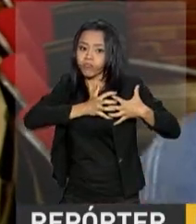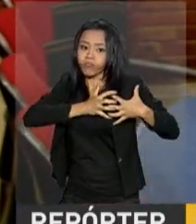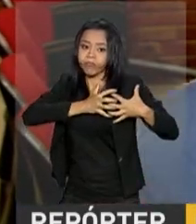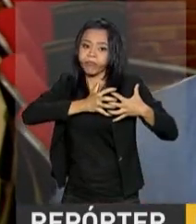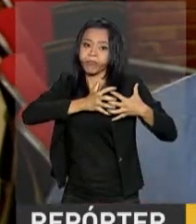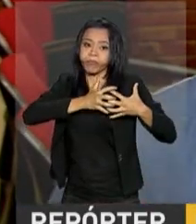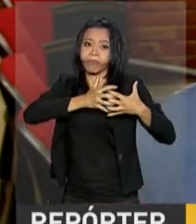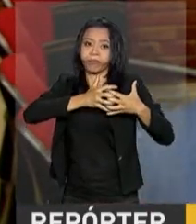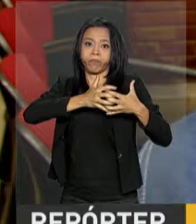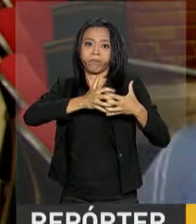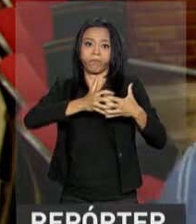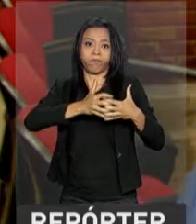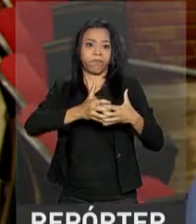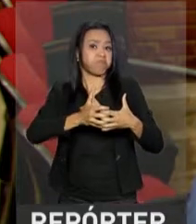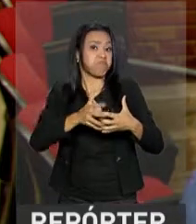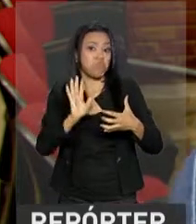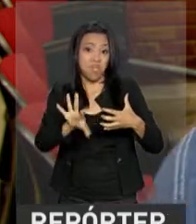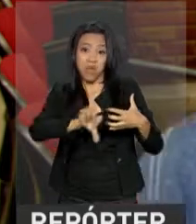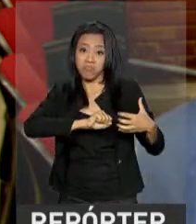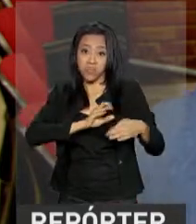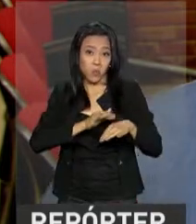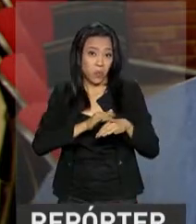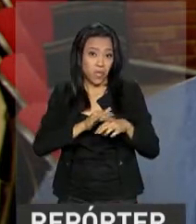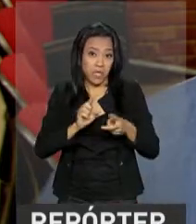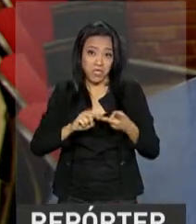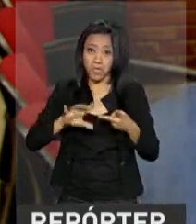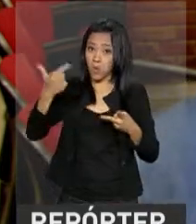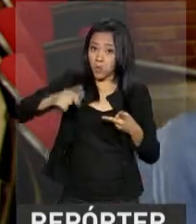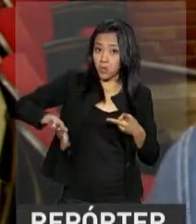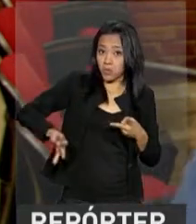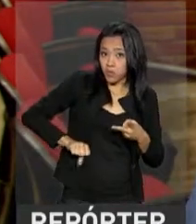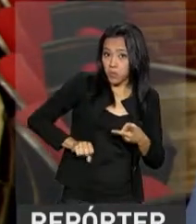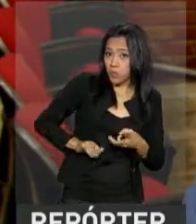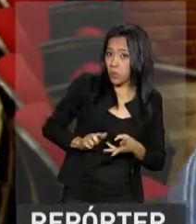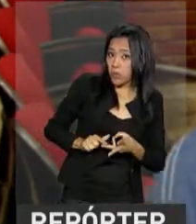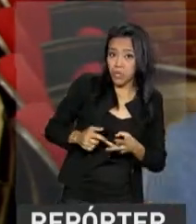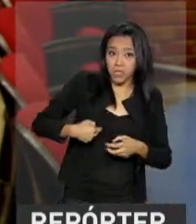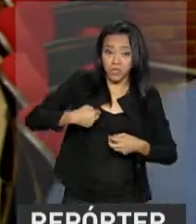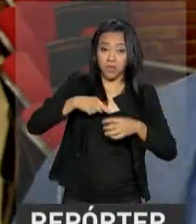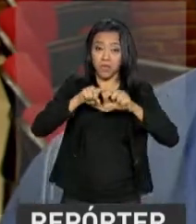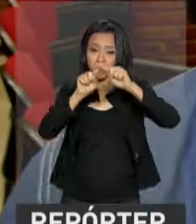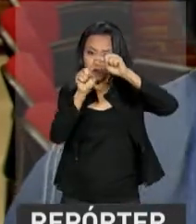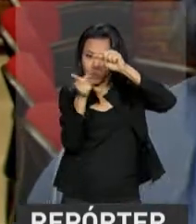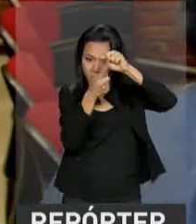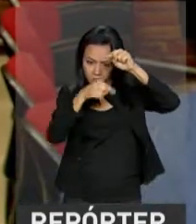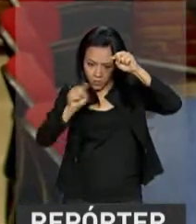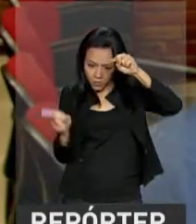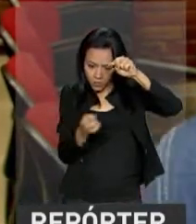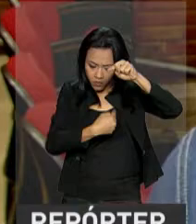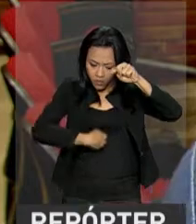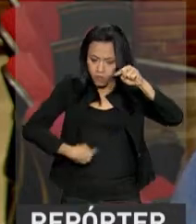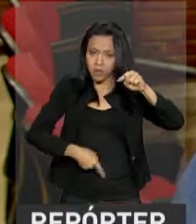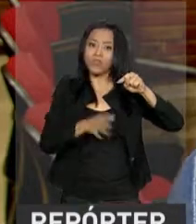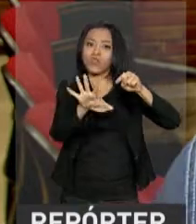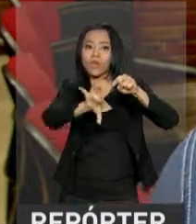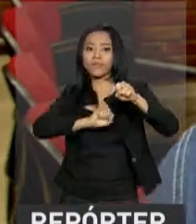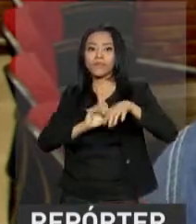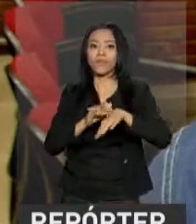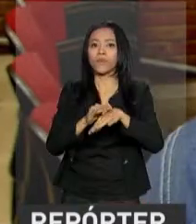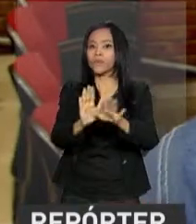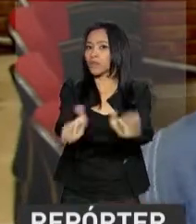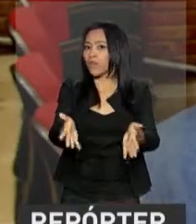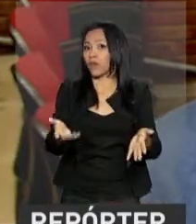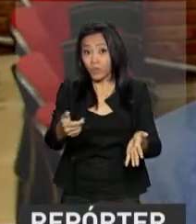é contaminado o esôfago o intestino e por aí vai então